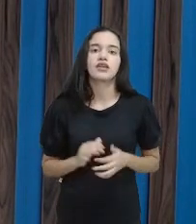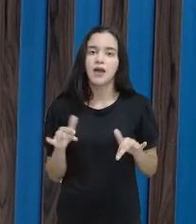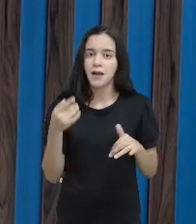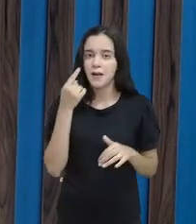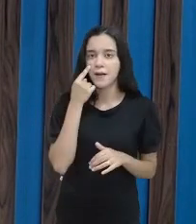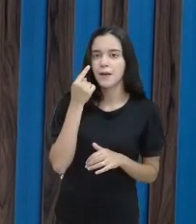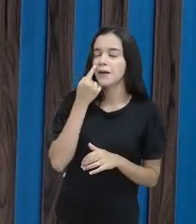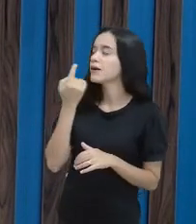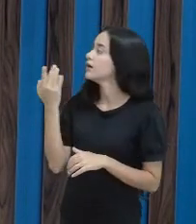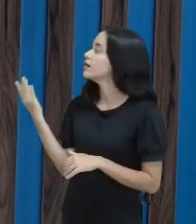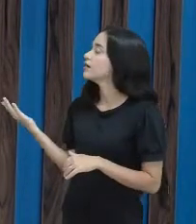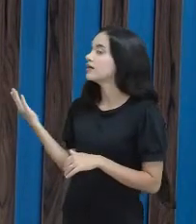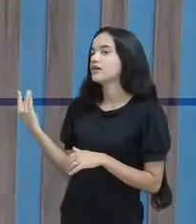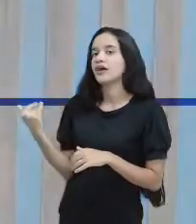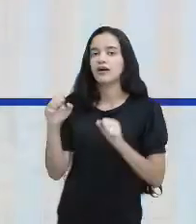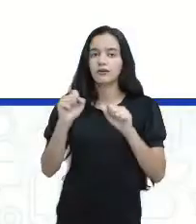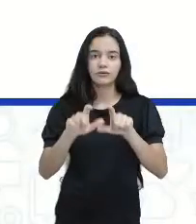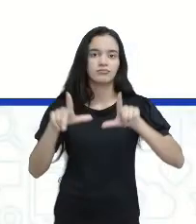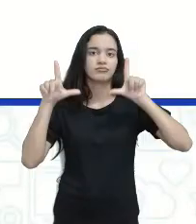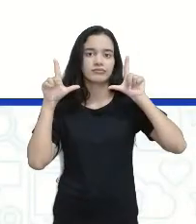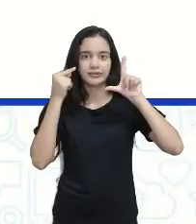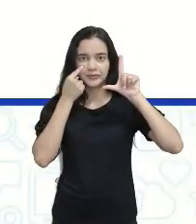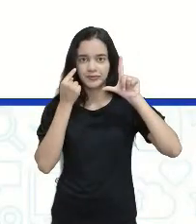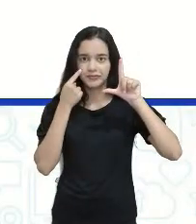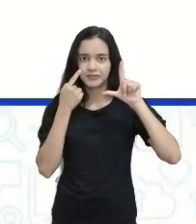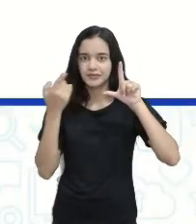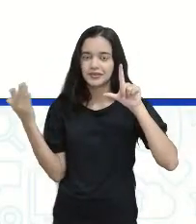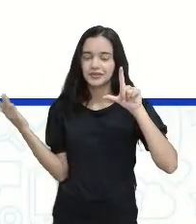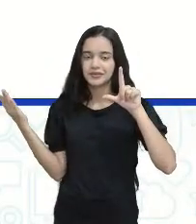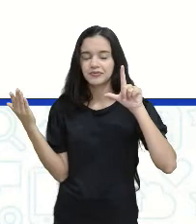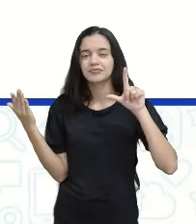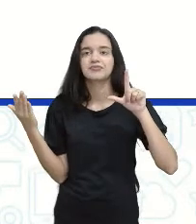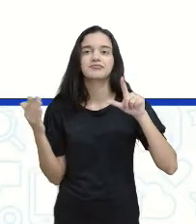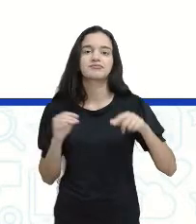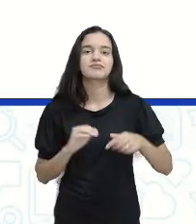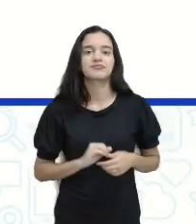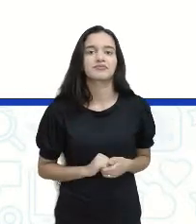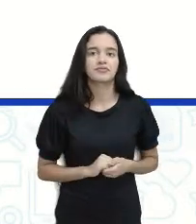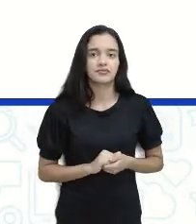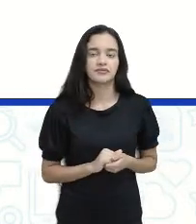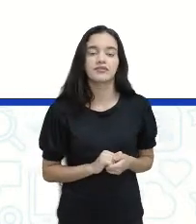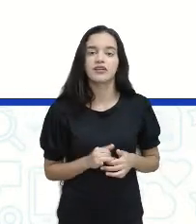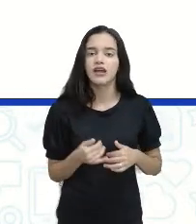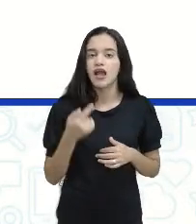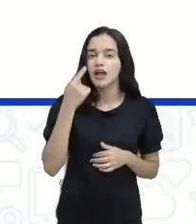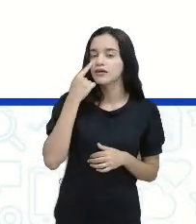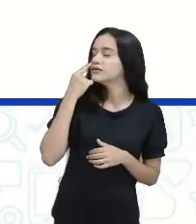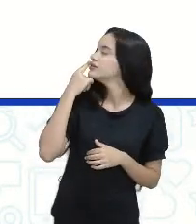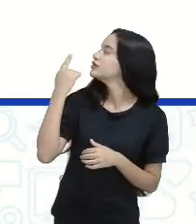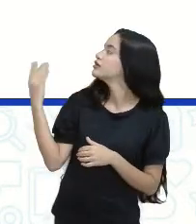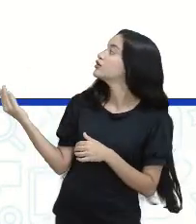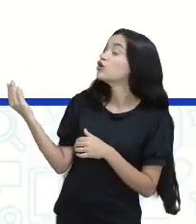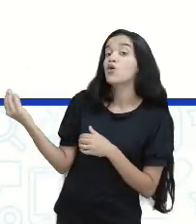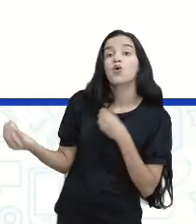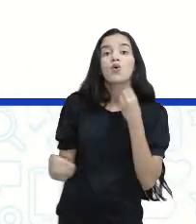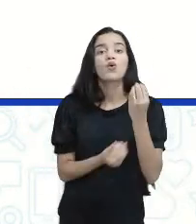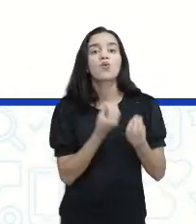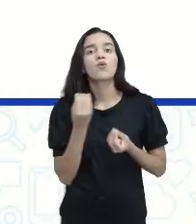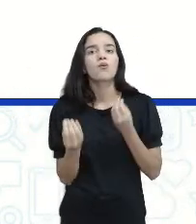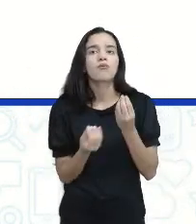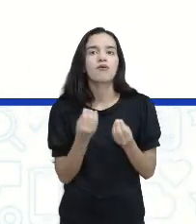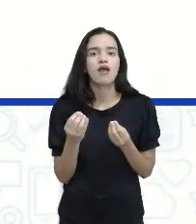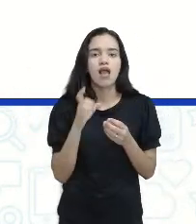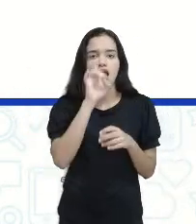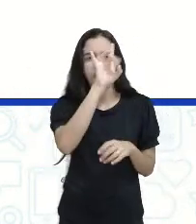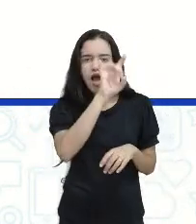olha só, vamos ver de pertinho. Obrigada, Deivinho. Vamos ver de pertinho como é que fica, né? Cada elemento